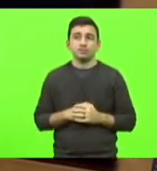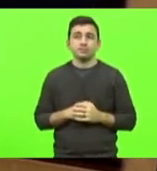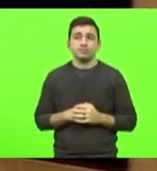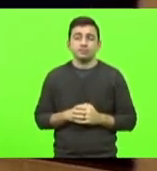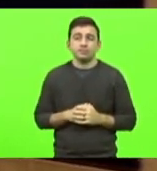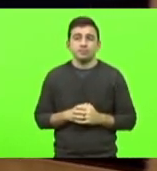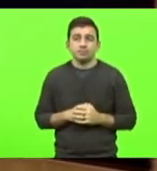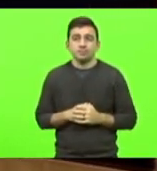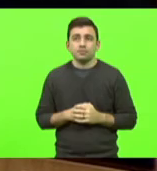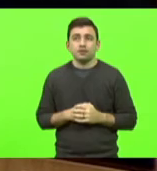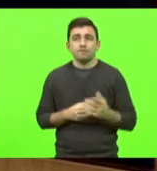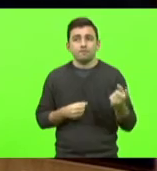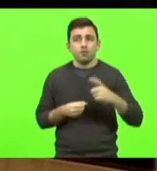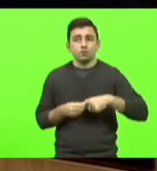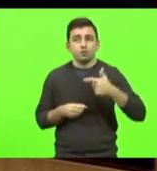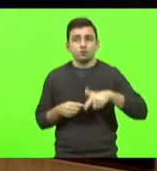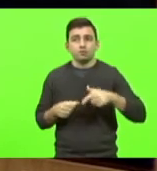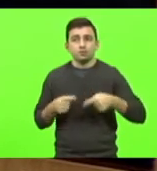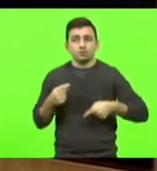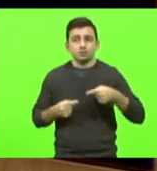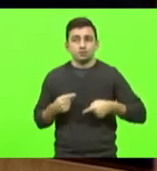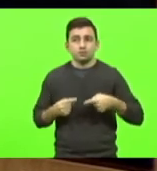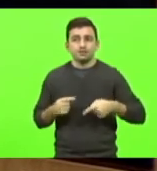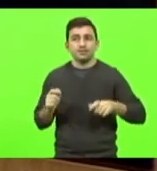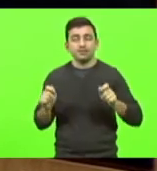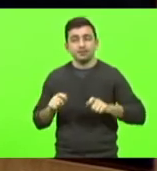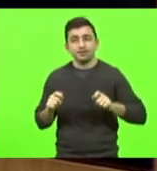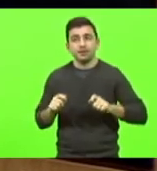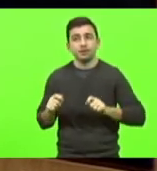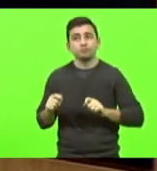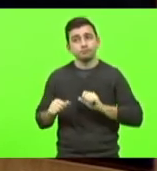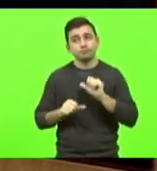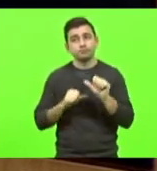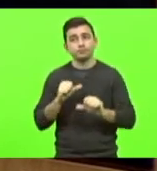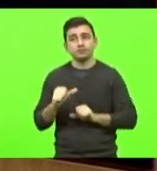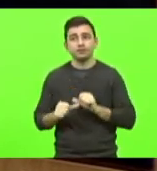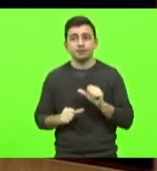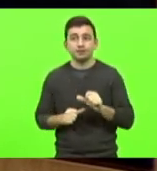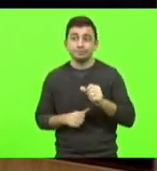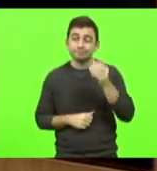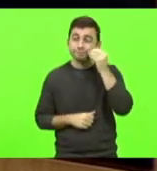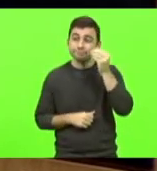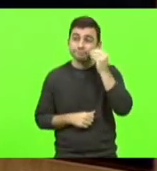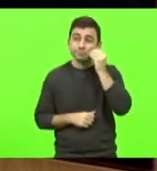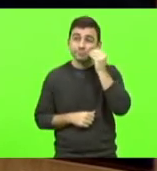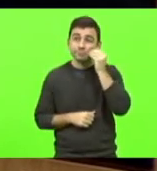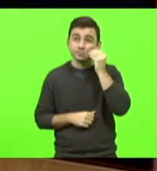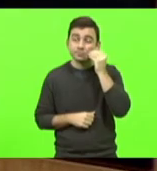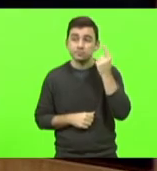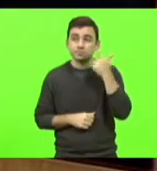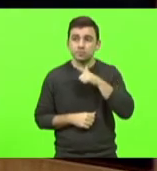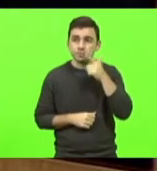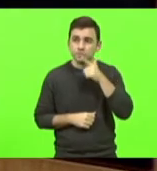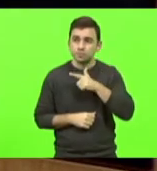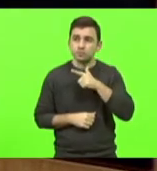forma retorna essa discussão pensava o último suspiro aqui ainda numa tentativa de conseguir